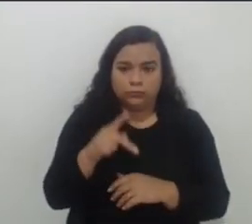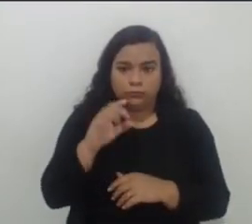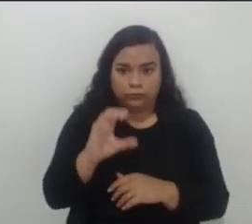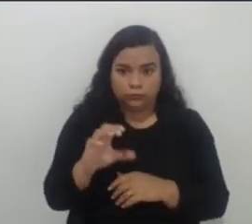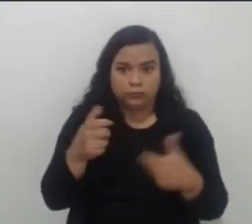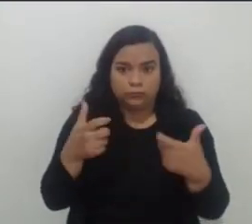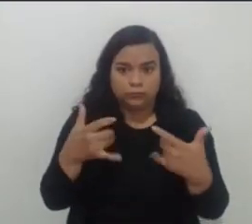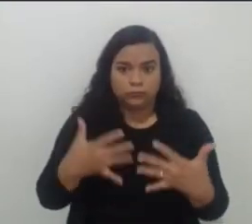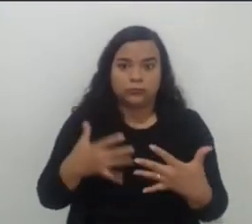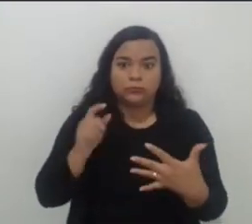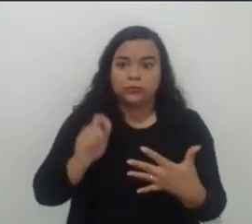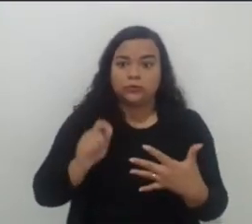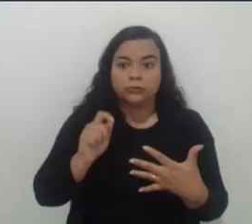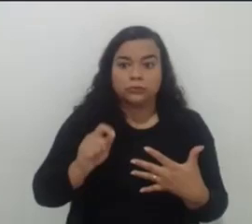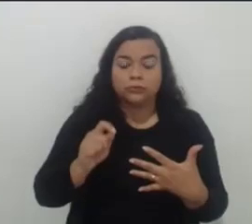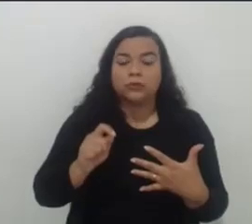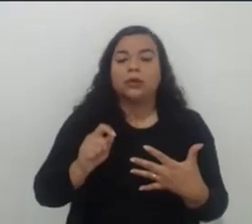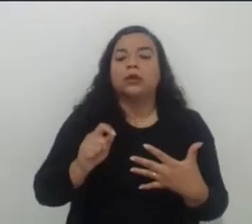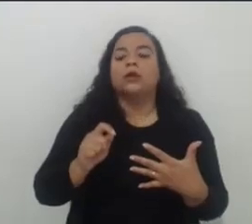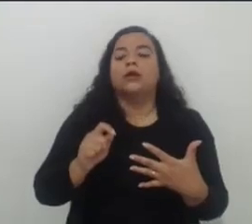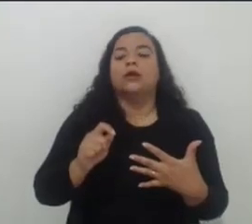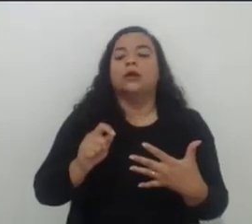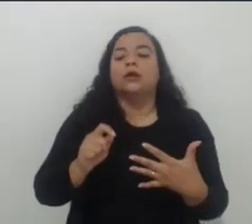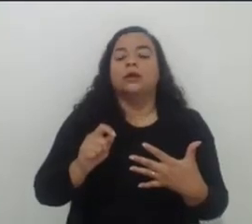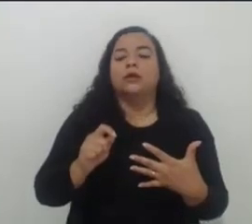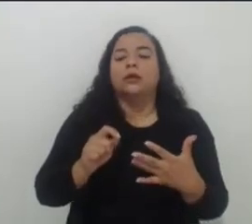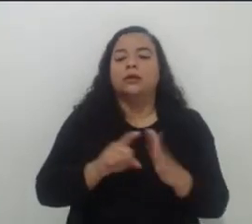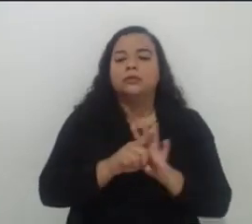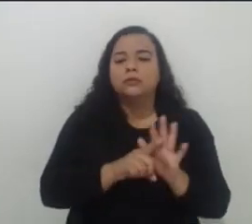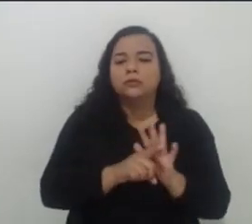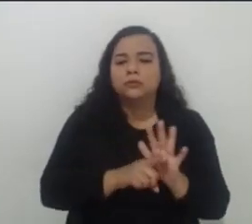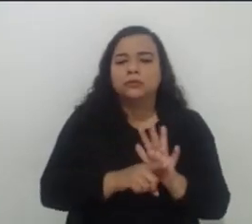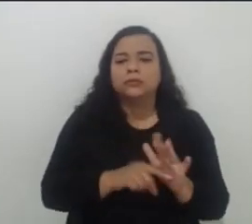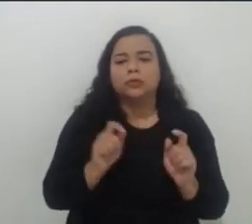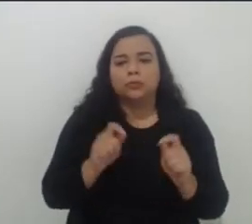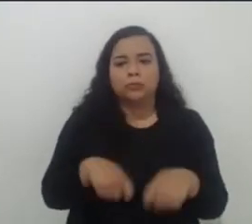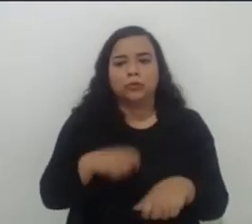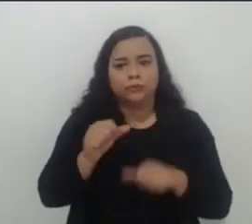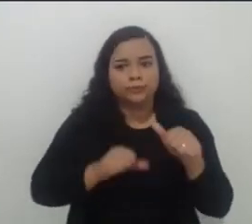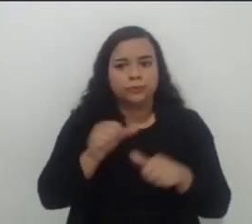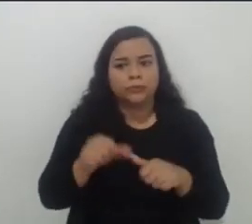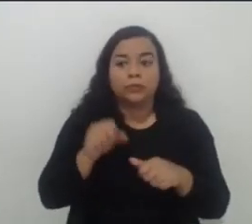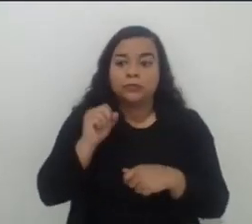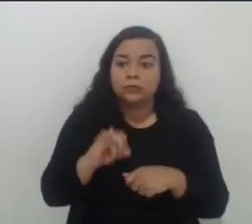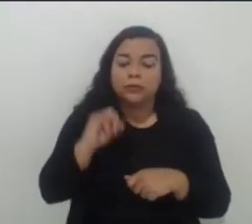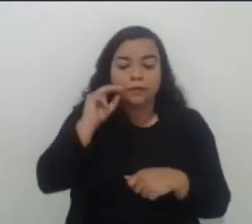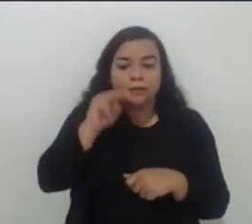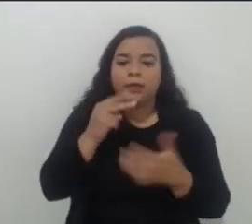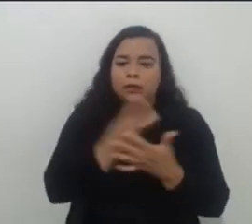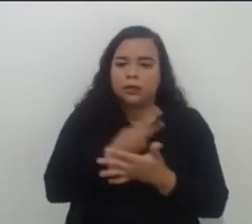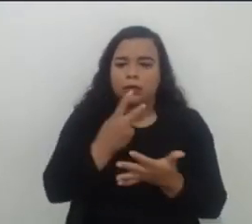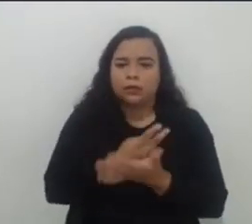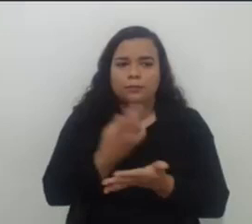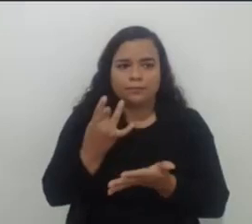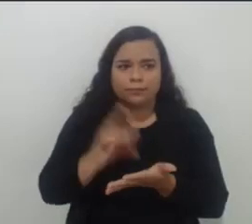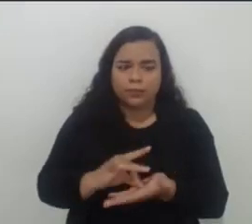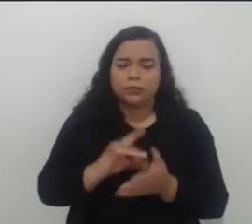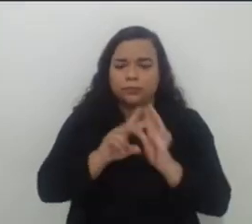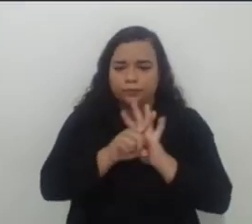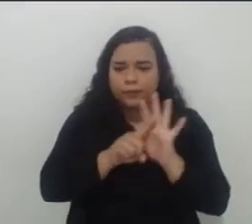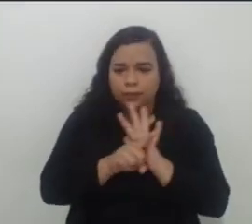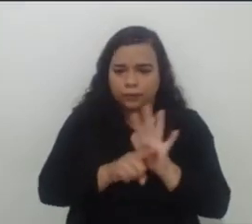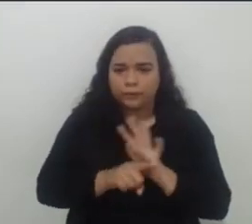ser rescindida quando for fundada em erro de fato verificável do exame dos autos.